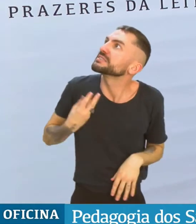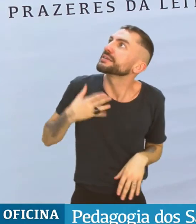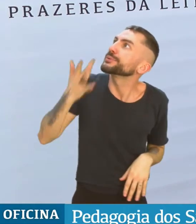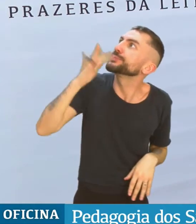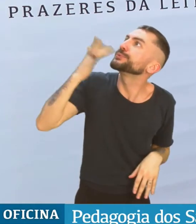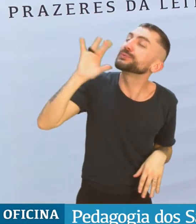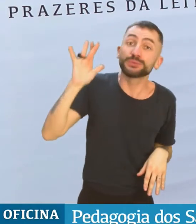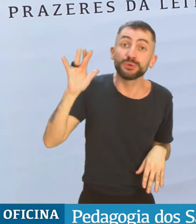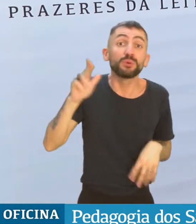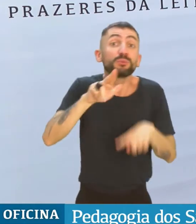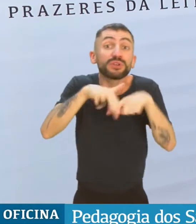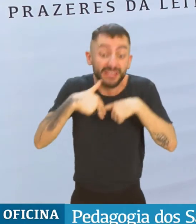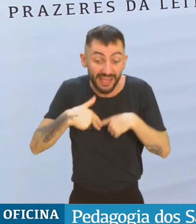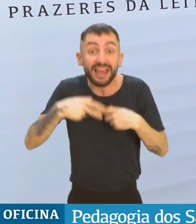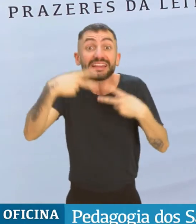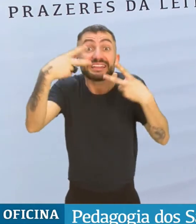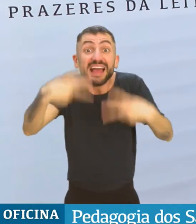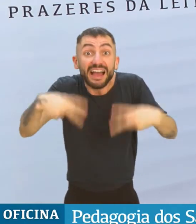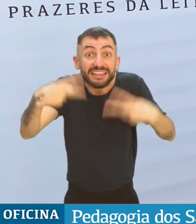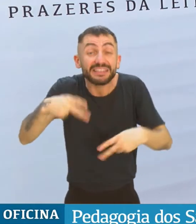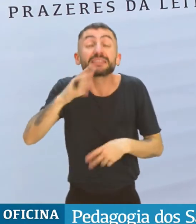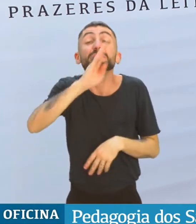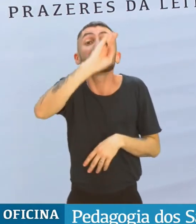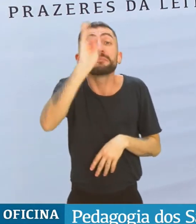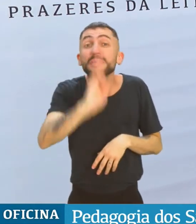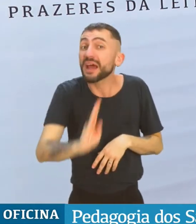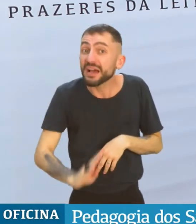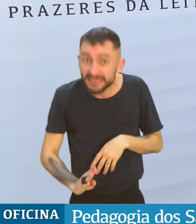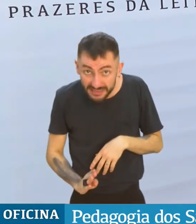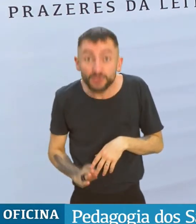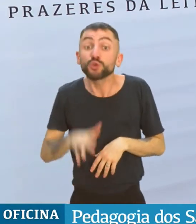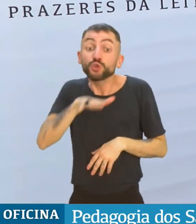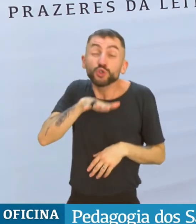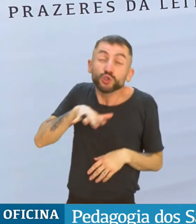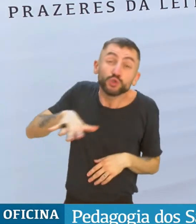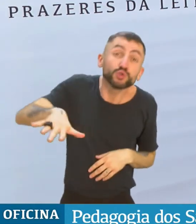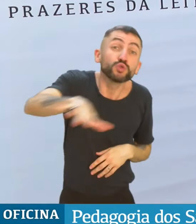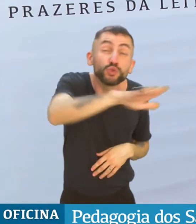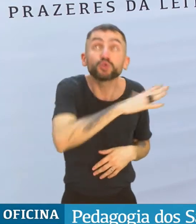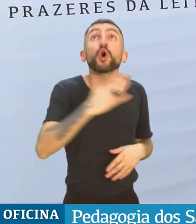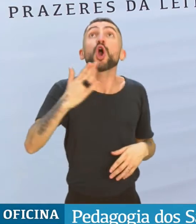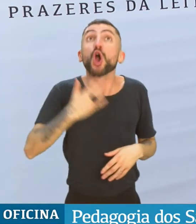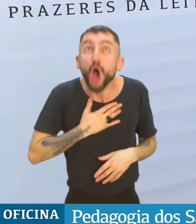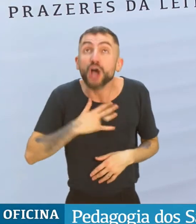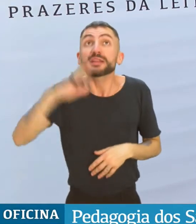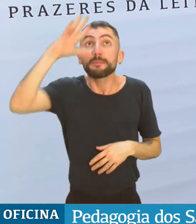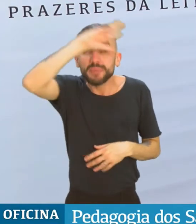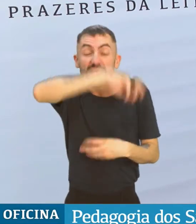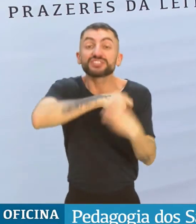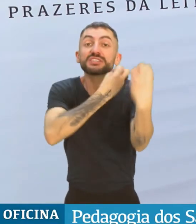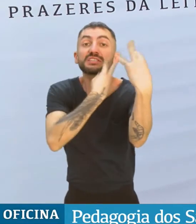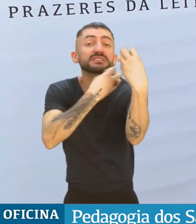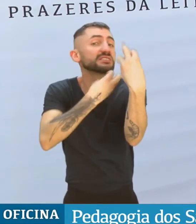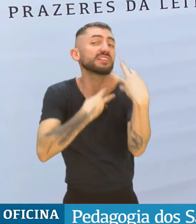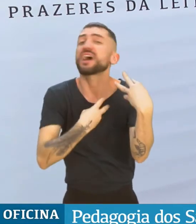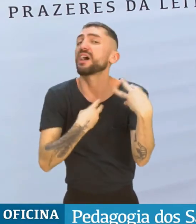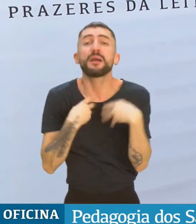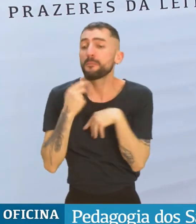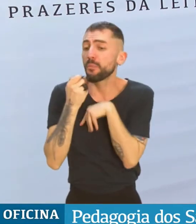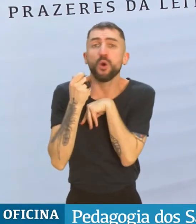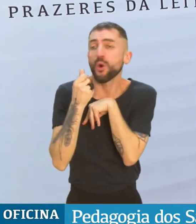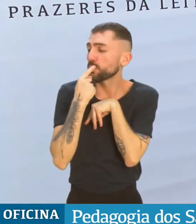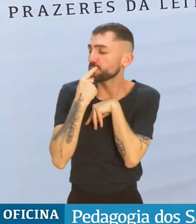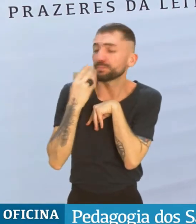gente vem de um país que a universalização do ensino é muito recente, as pessoas têm dificuldade de ler, as pessoas